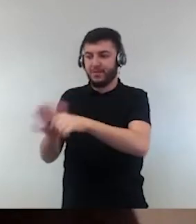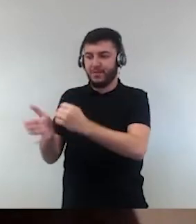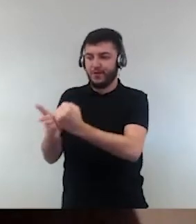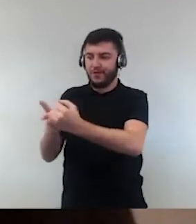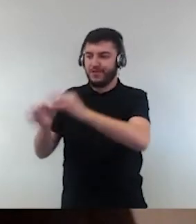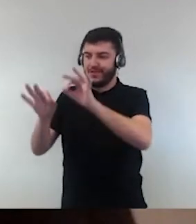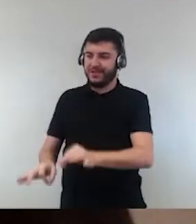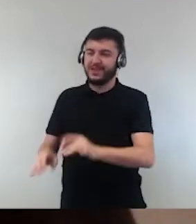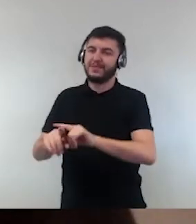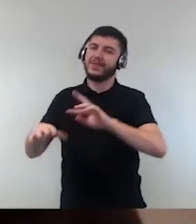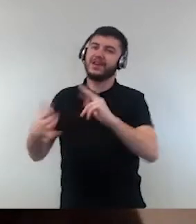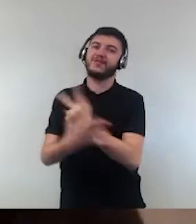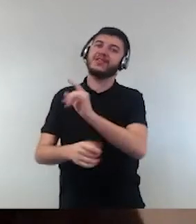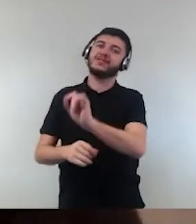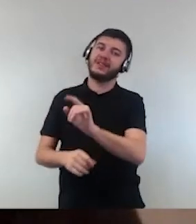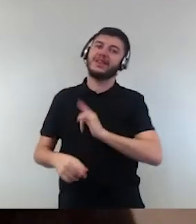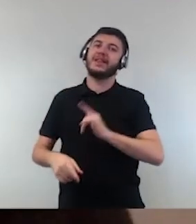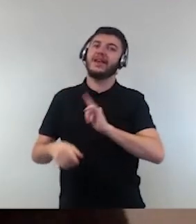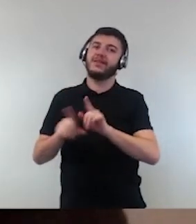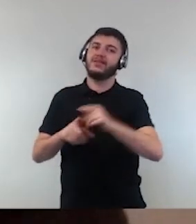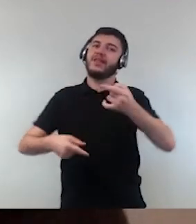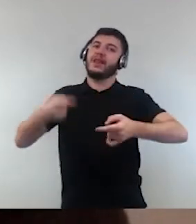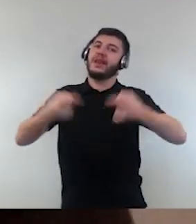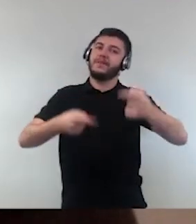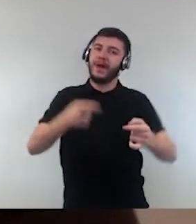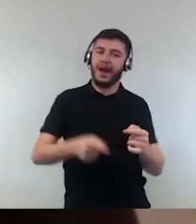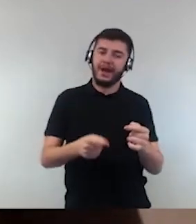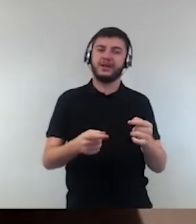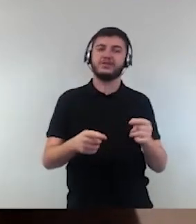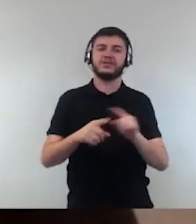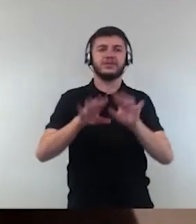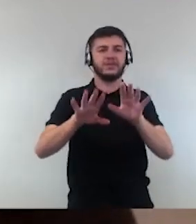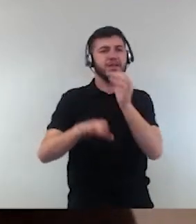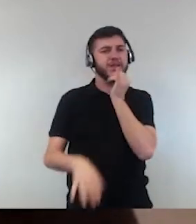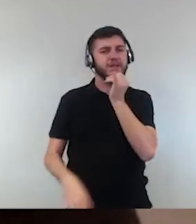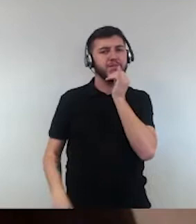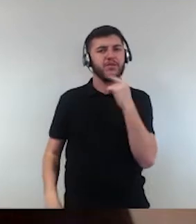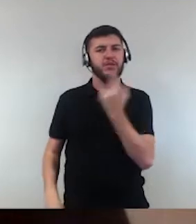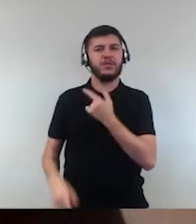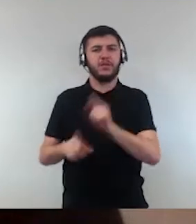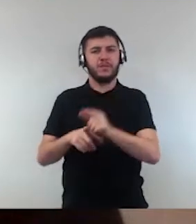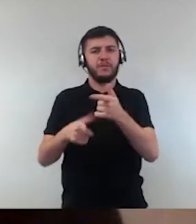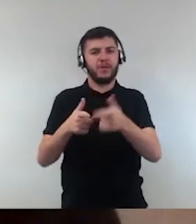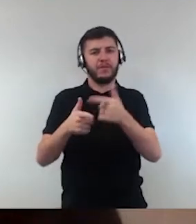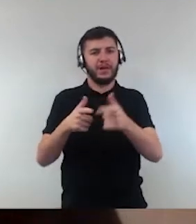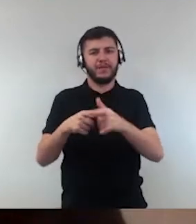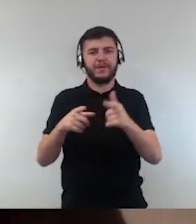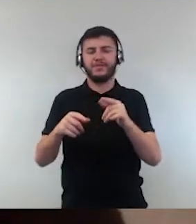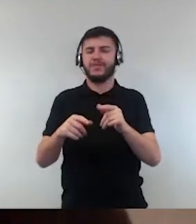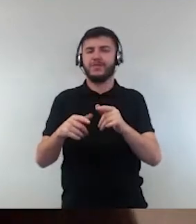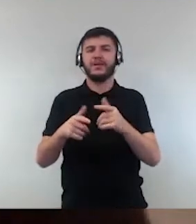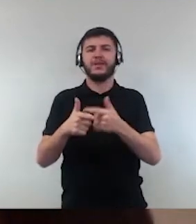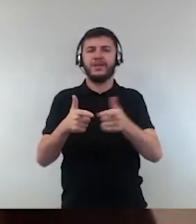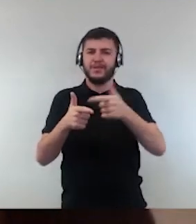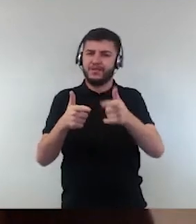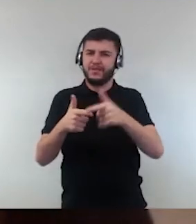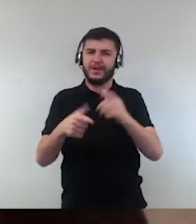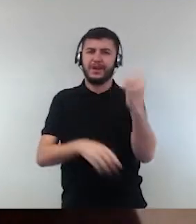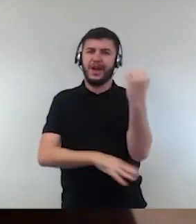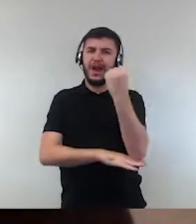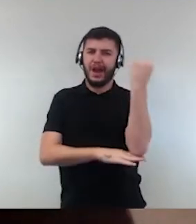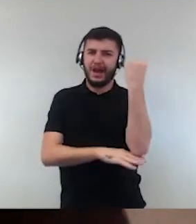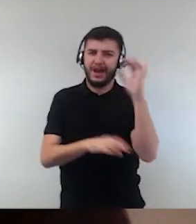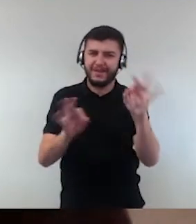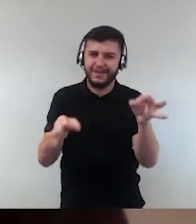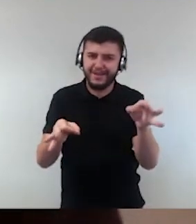as teses levantadas. Nós estamos diante de um problema de força maior, sim ou não? Então, essa é uma questão que